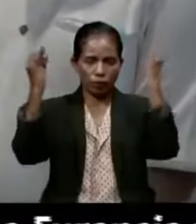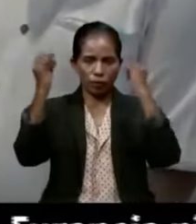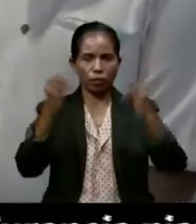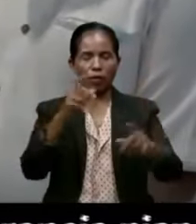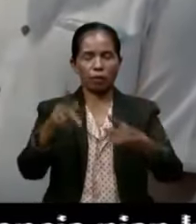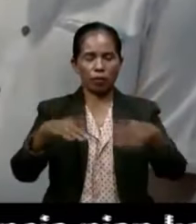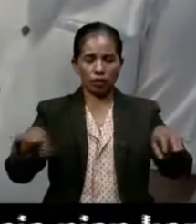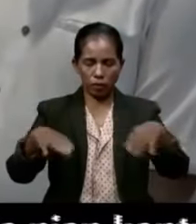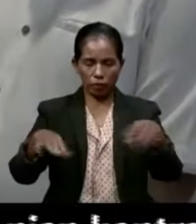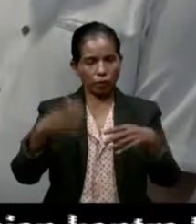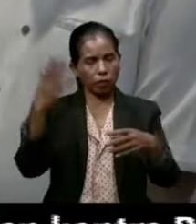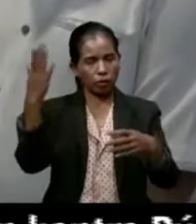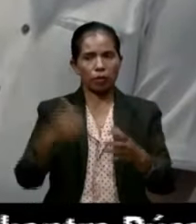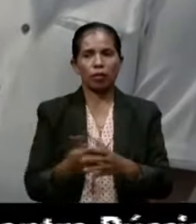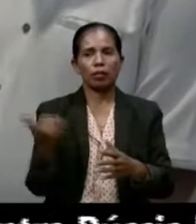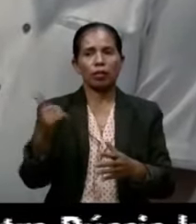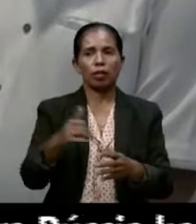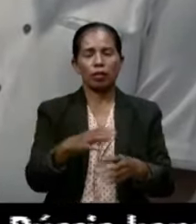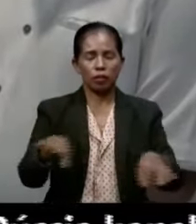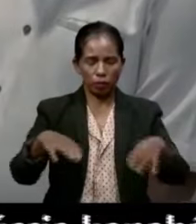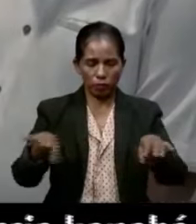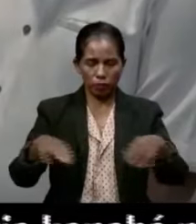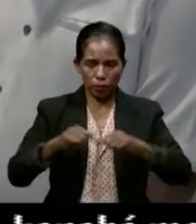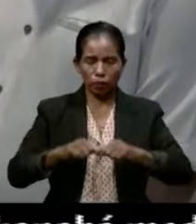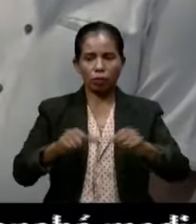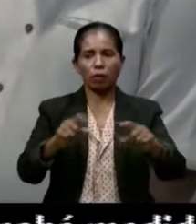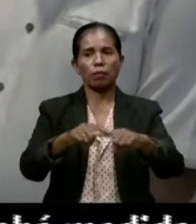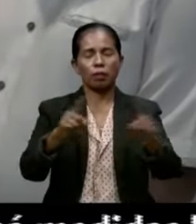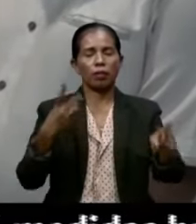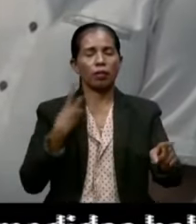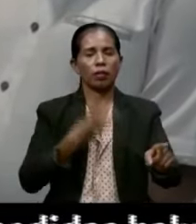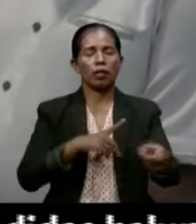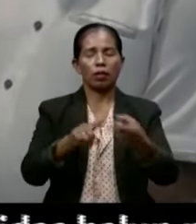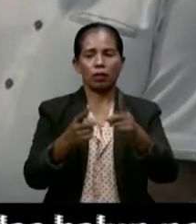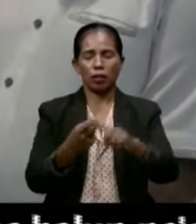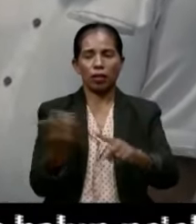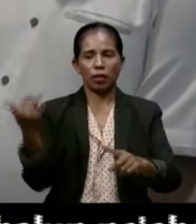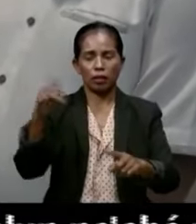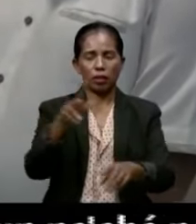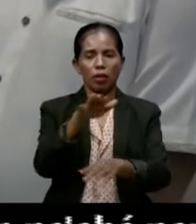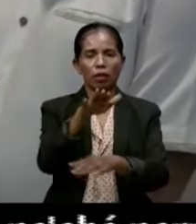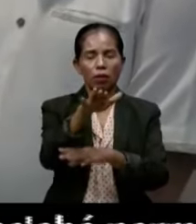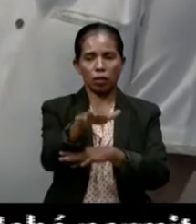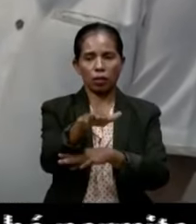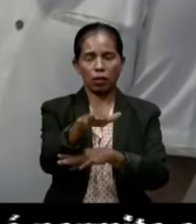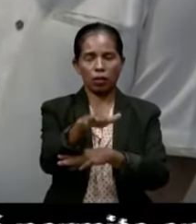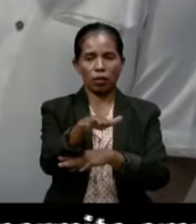nebe serviço na ba, se derram catar, talabar serviço lá. Maybe tam ba itane maluk sir nebe ba lokrai,